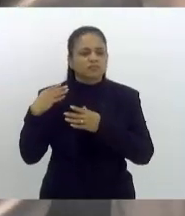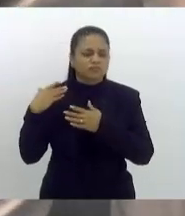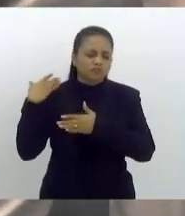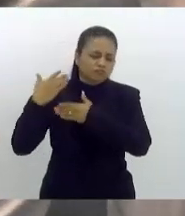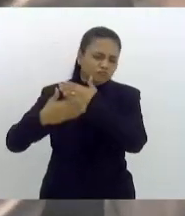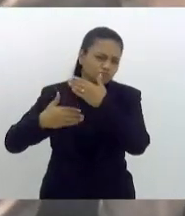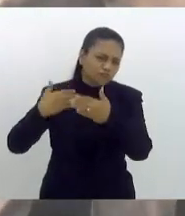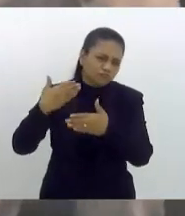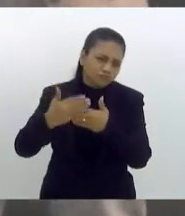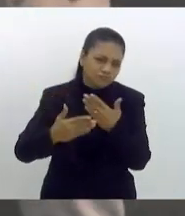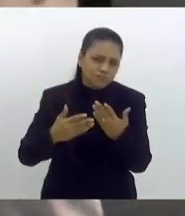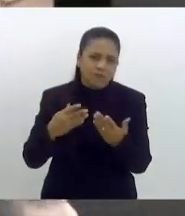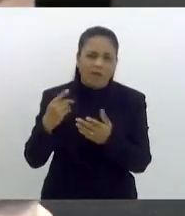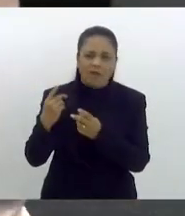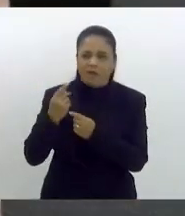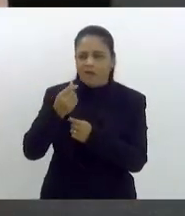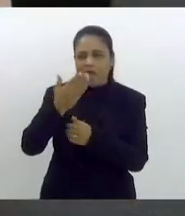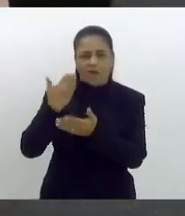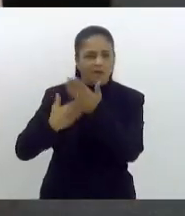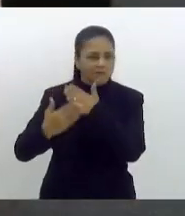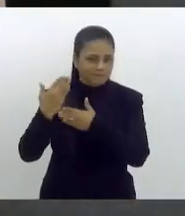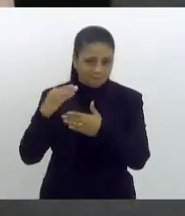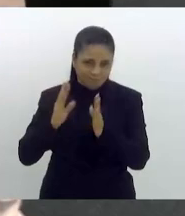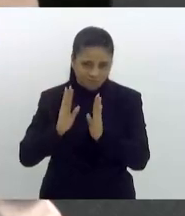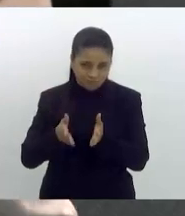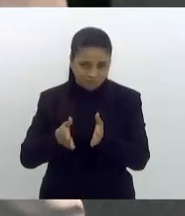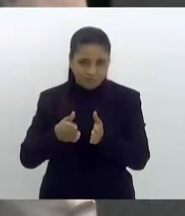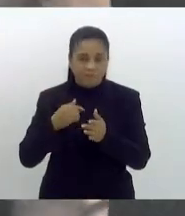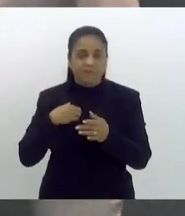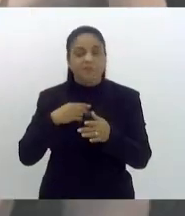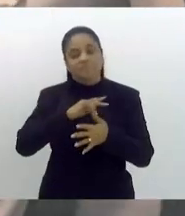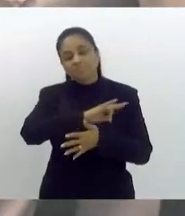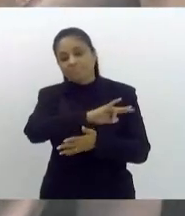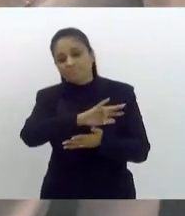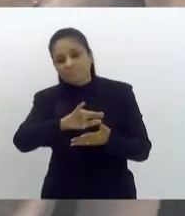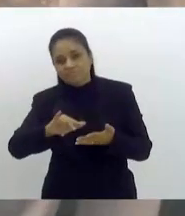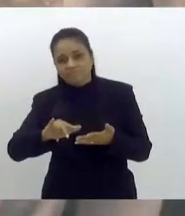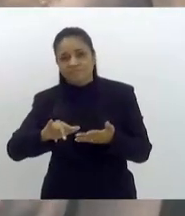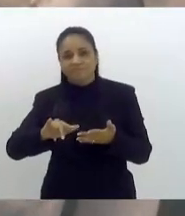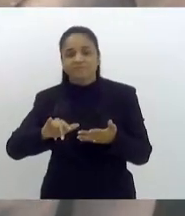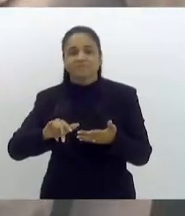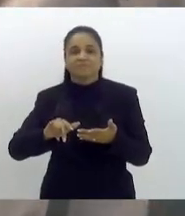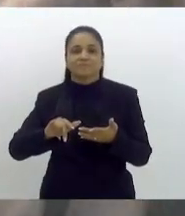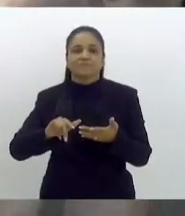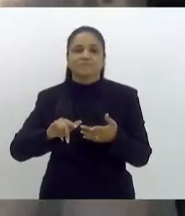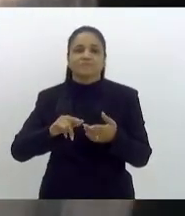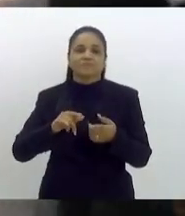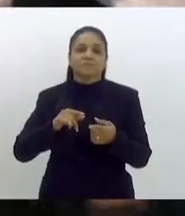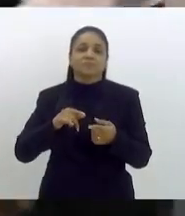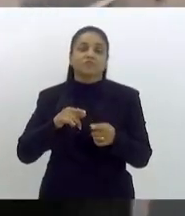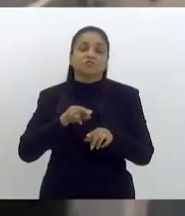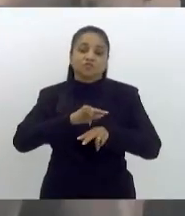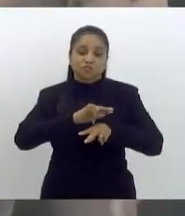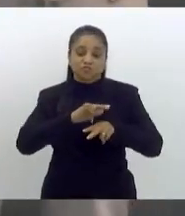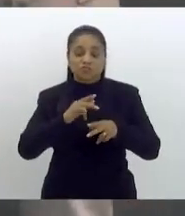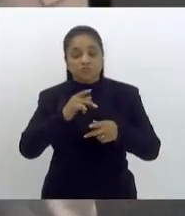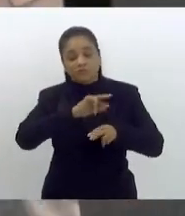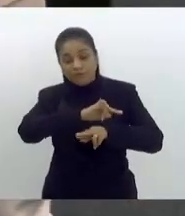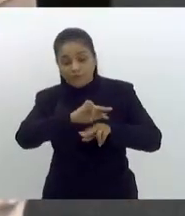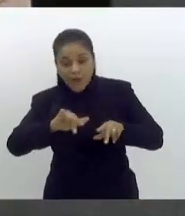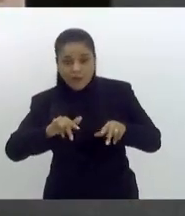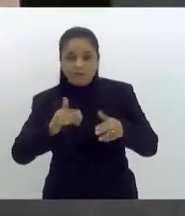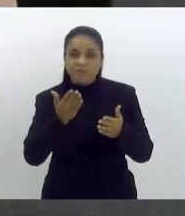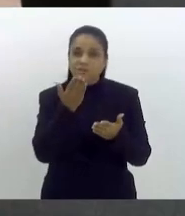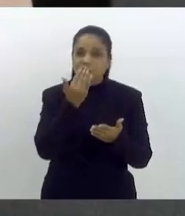tempo e a materialização disso é justamente A diversificação na outra ponta do processo de gêneros alimentícios